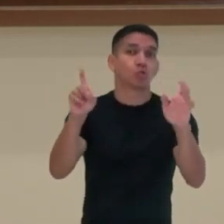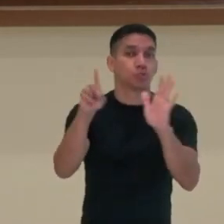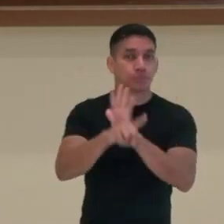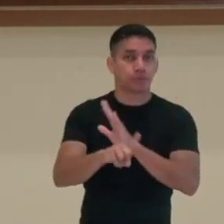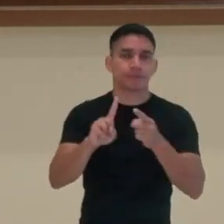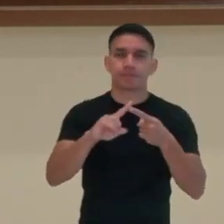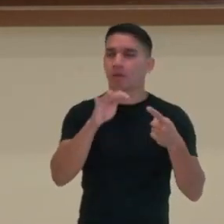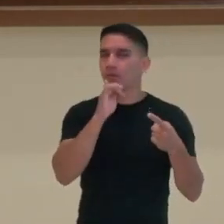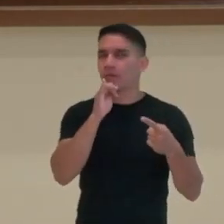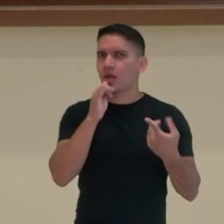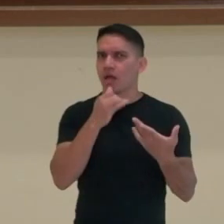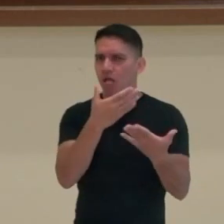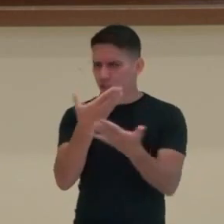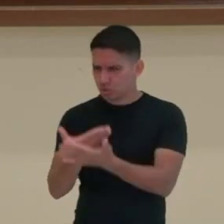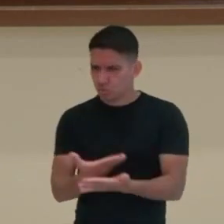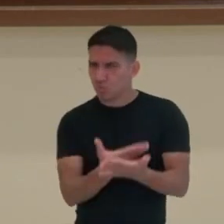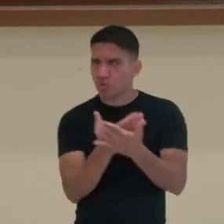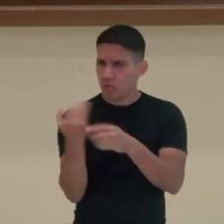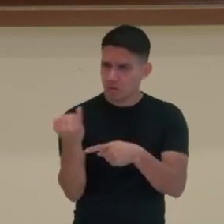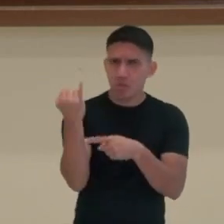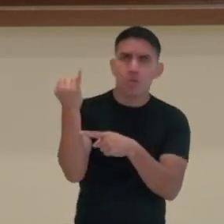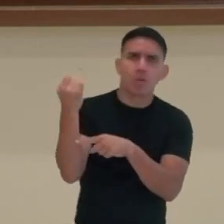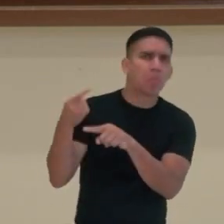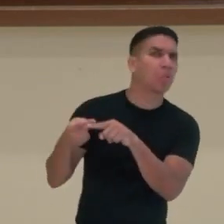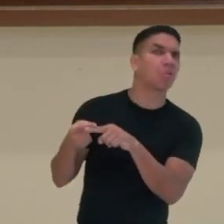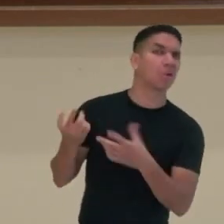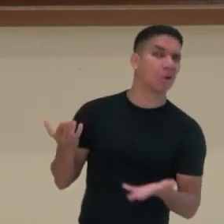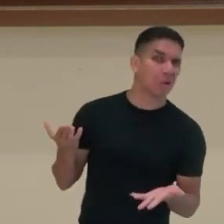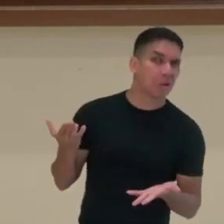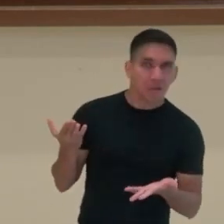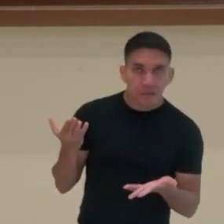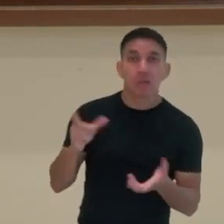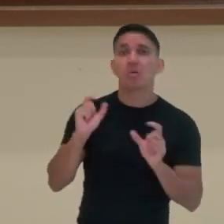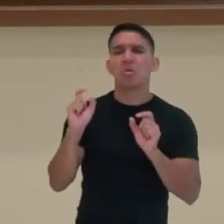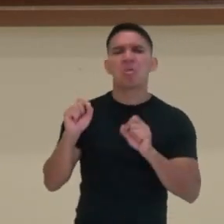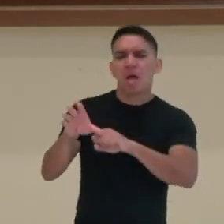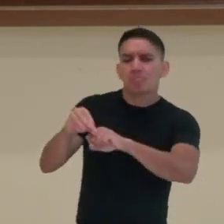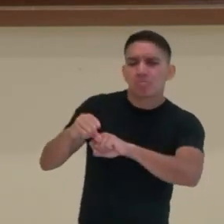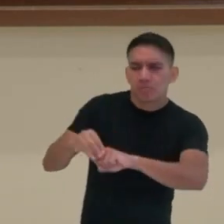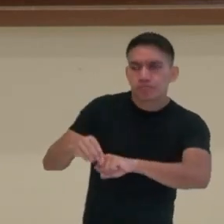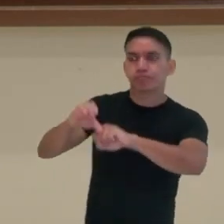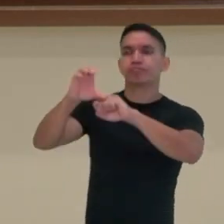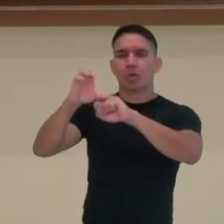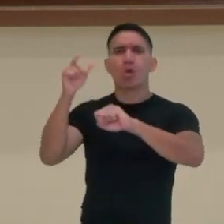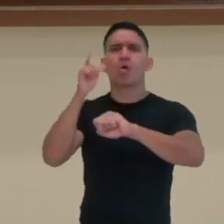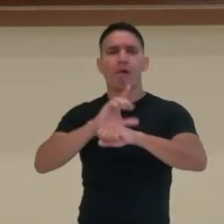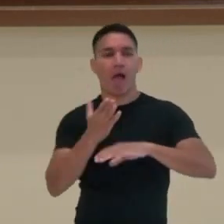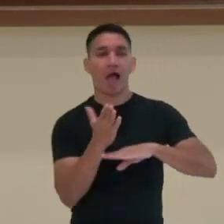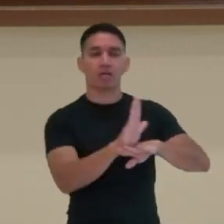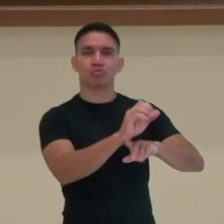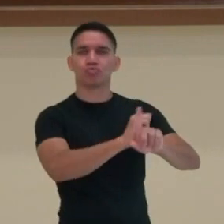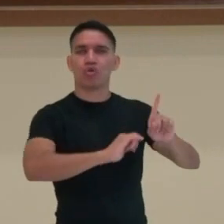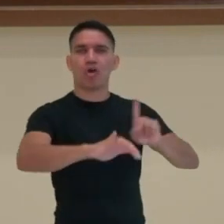sobre por que é importante estudar, né? E em que esse conhecimento pode ajudar a sociedade